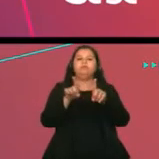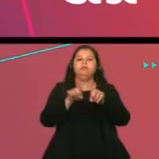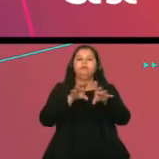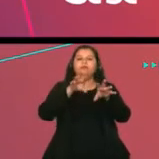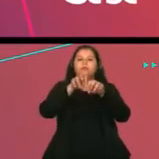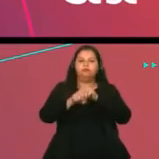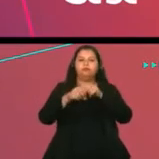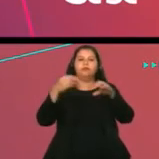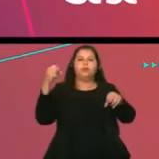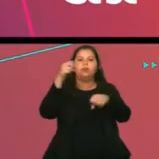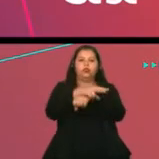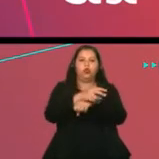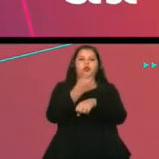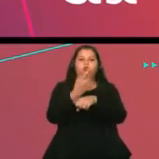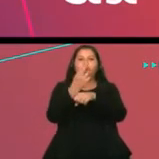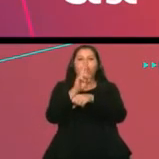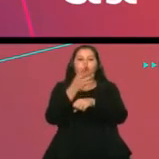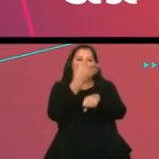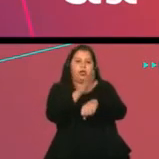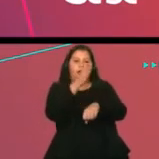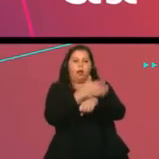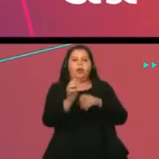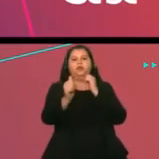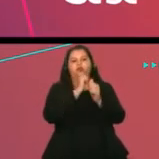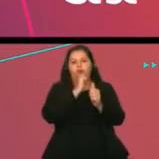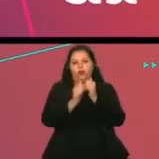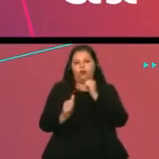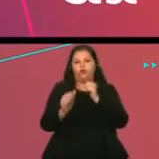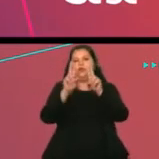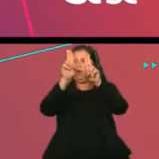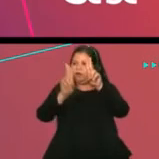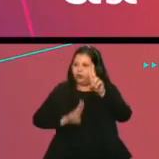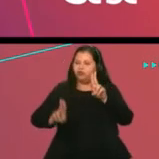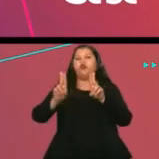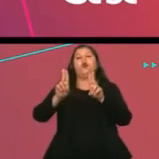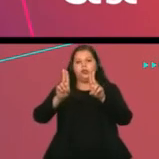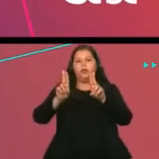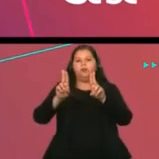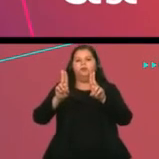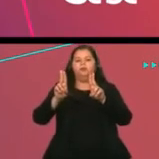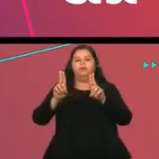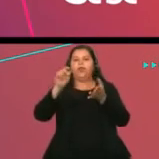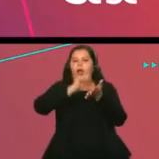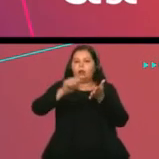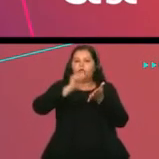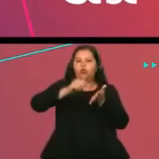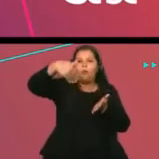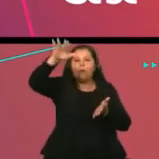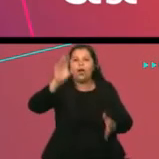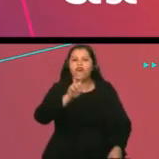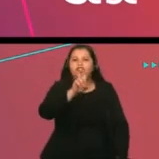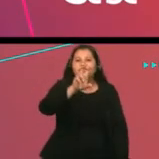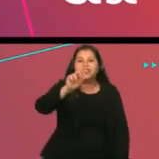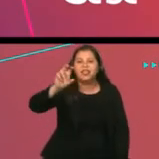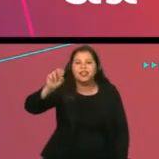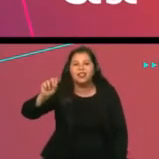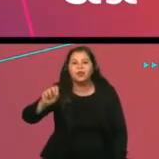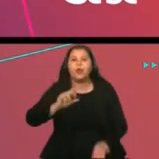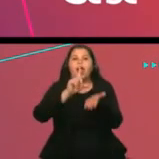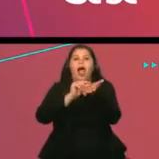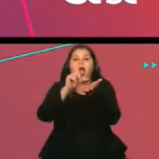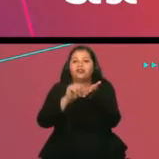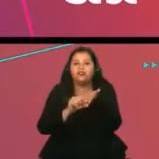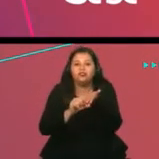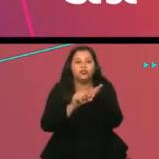Janeiro e tornou-se Doutor em treinamento Desportivo pela Universidade do Estado do Rio de Janeiro autor de mais de 550